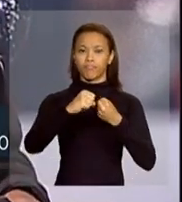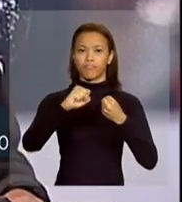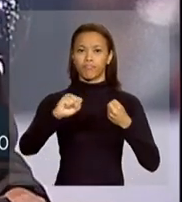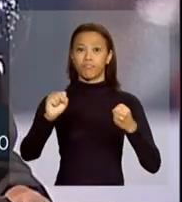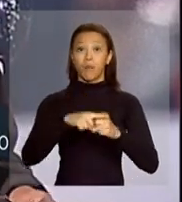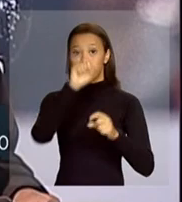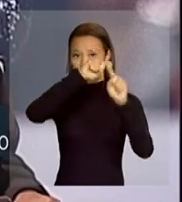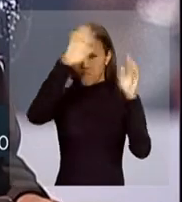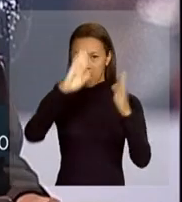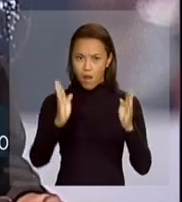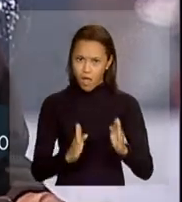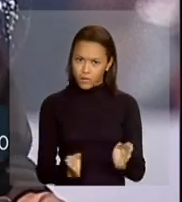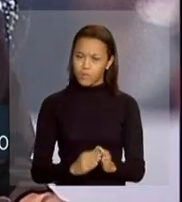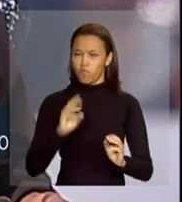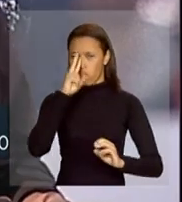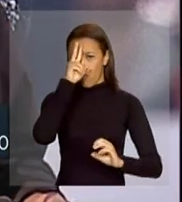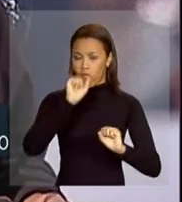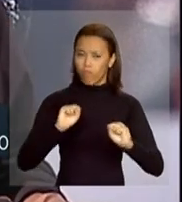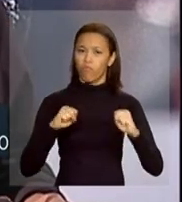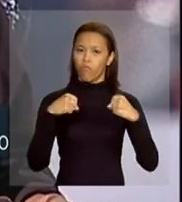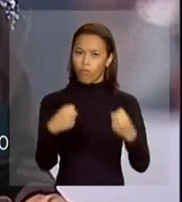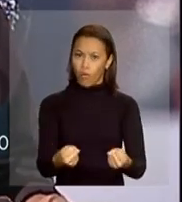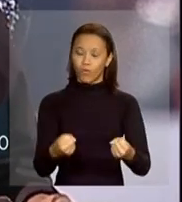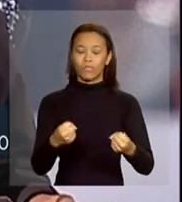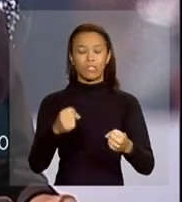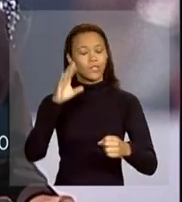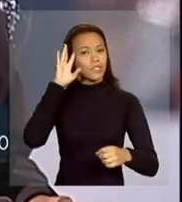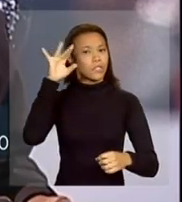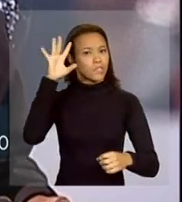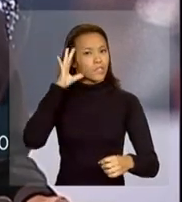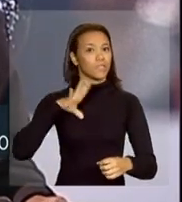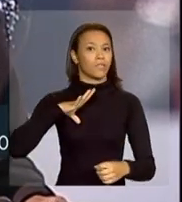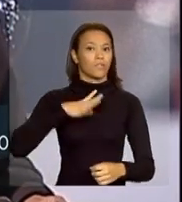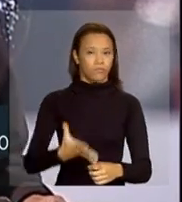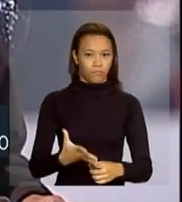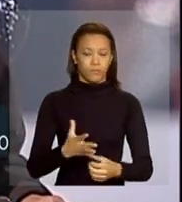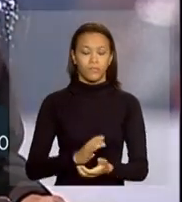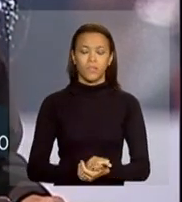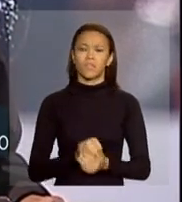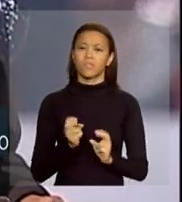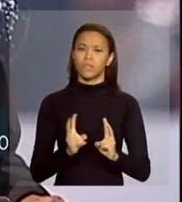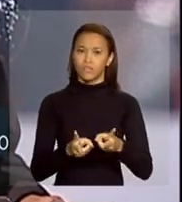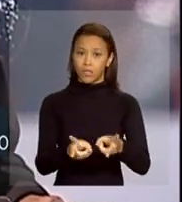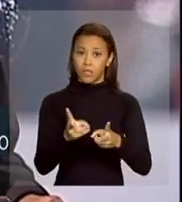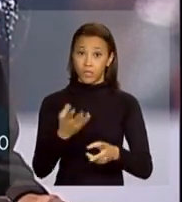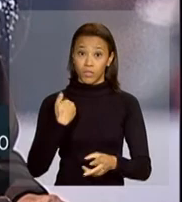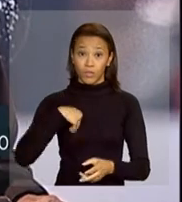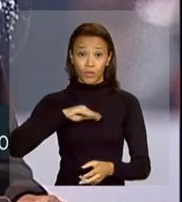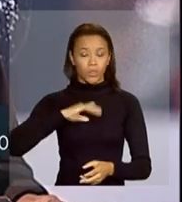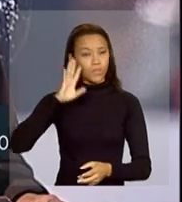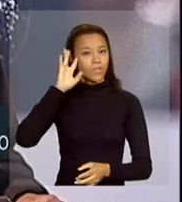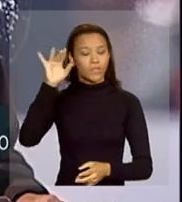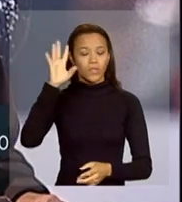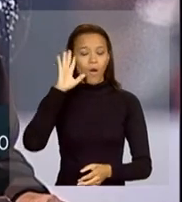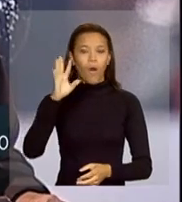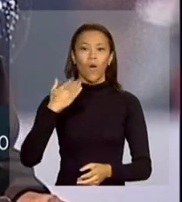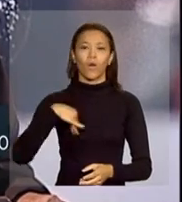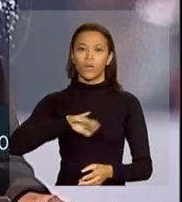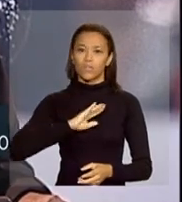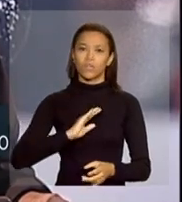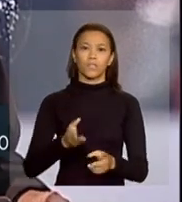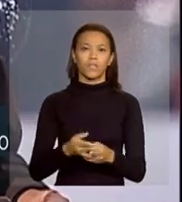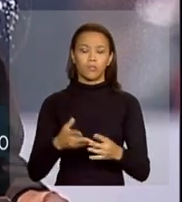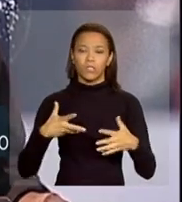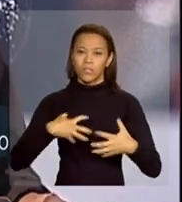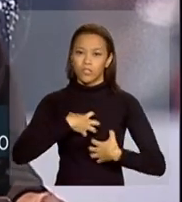Brasil forte Rosado e sonhador que nos alimenta e nos ilumina e